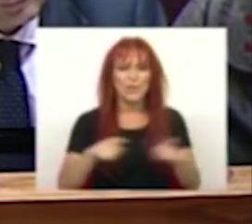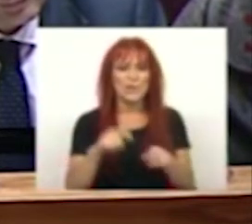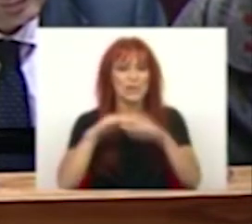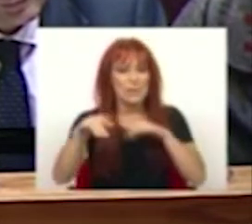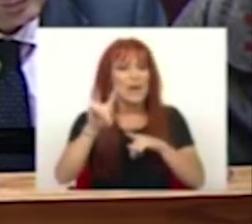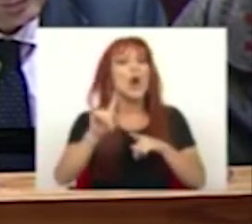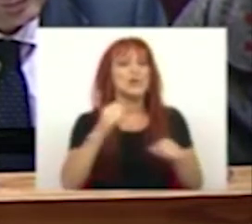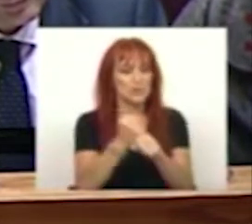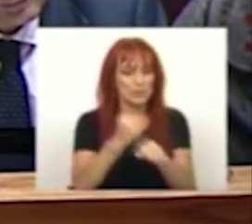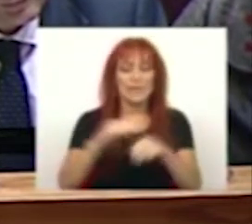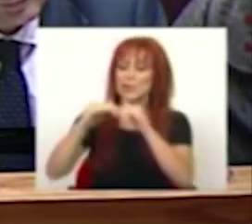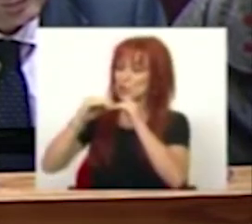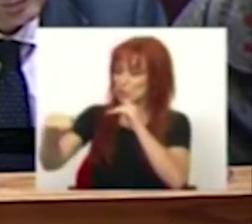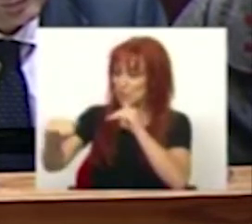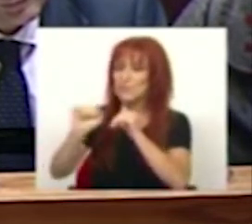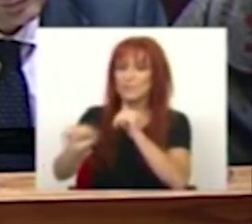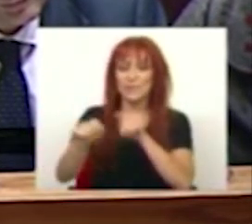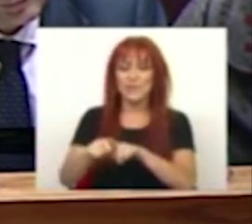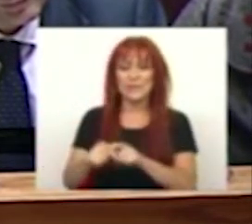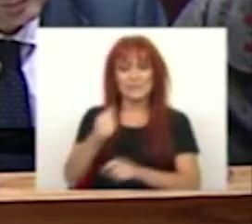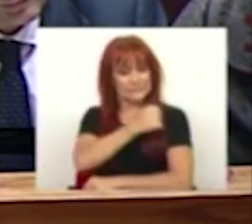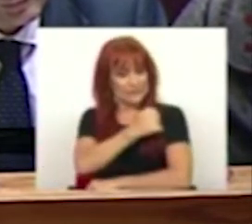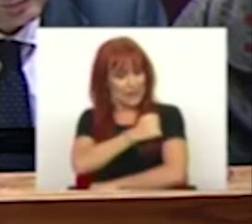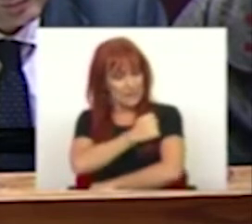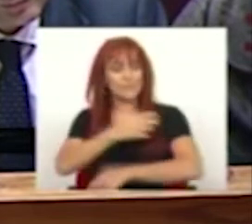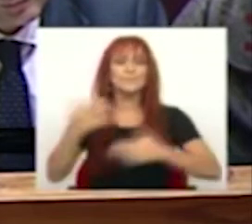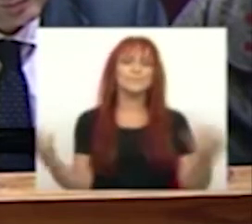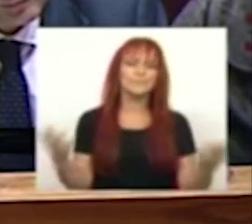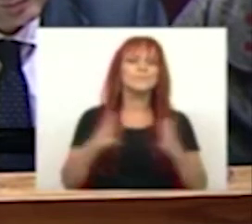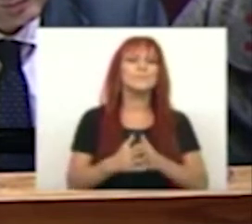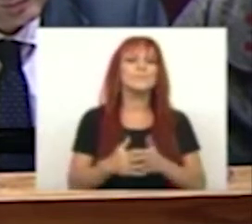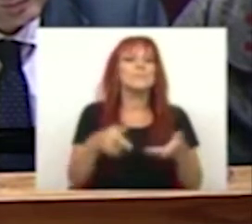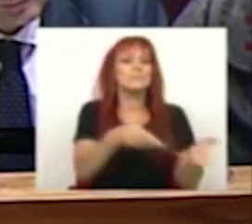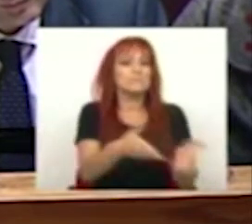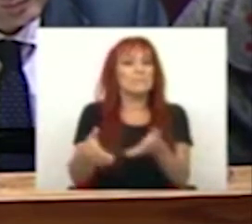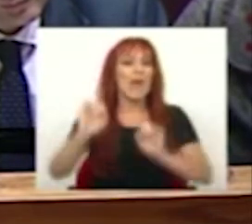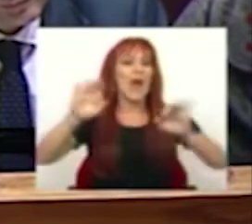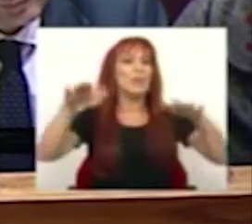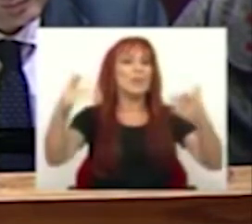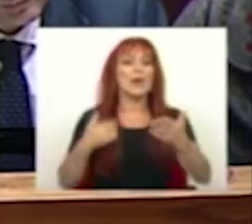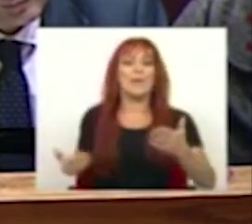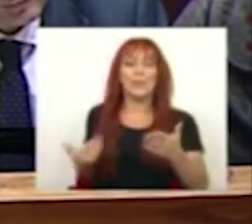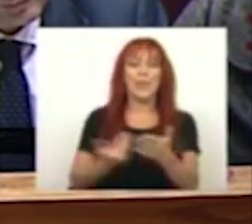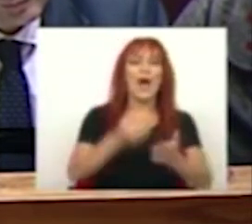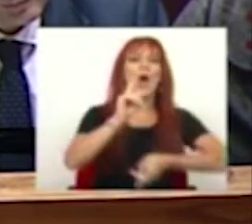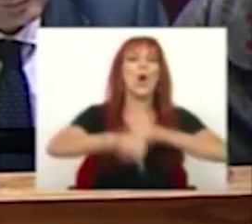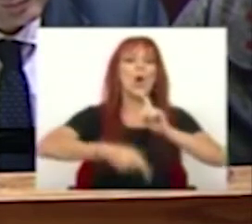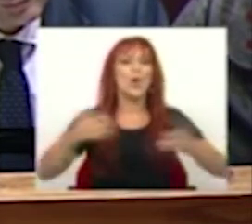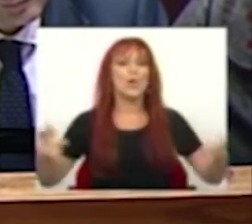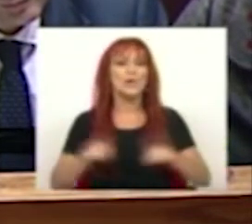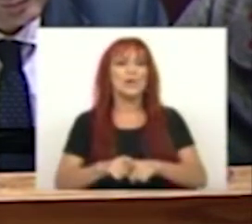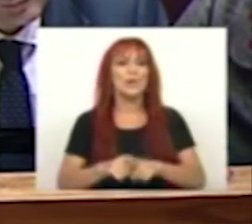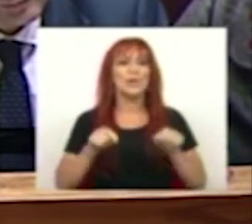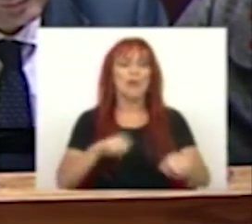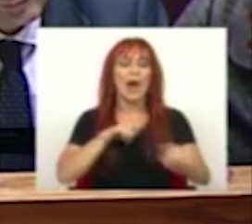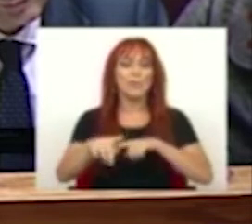trabalho, estabilidade na habitação, e por isso a prioridade que é dada às políticas